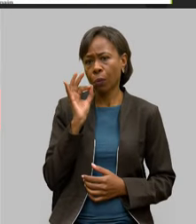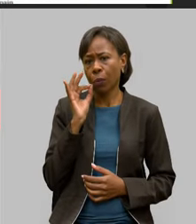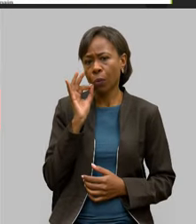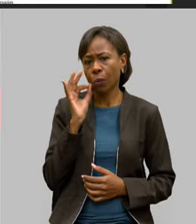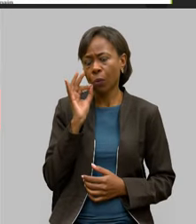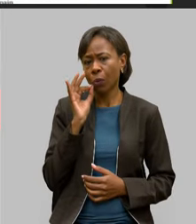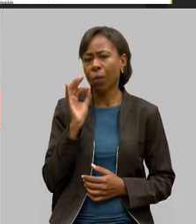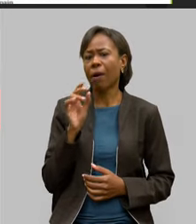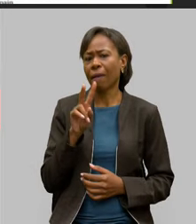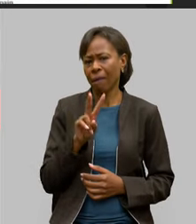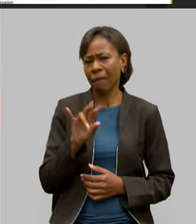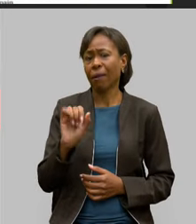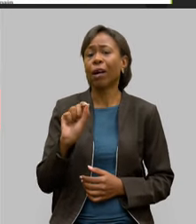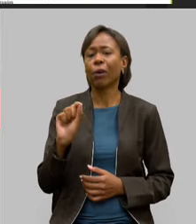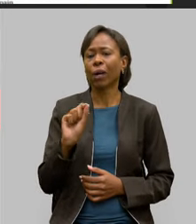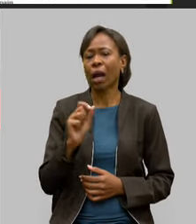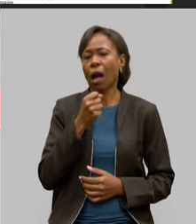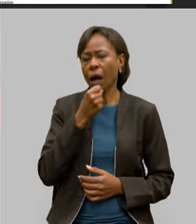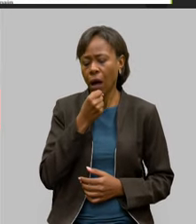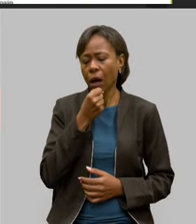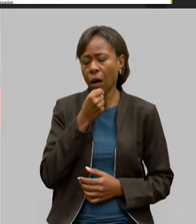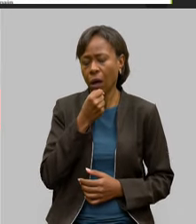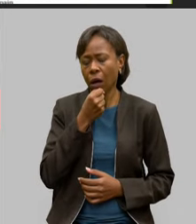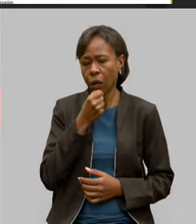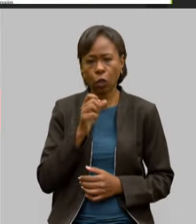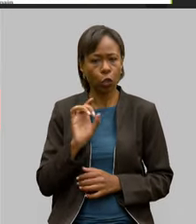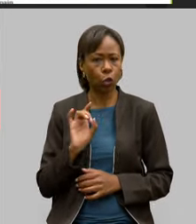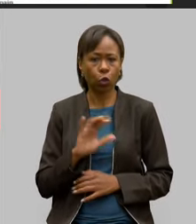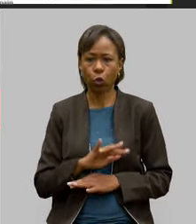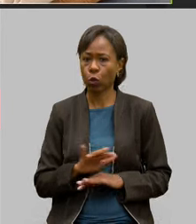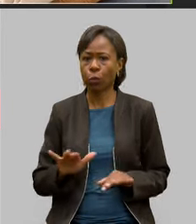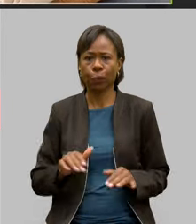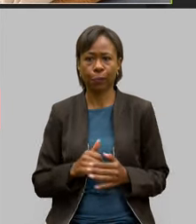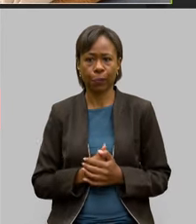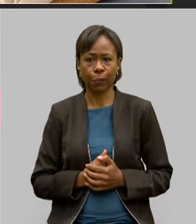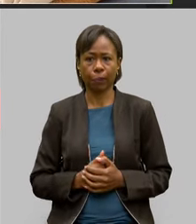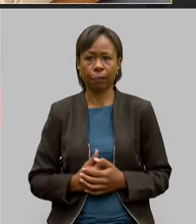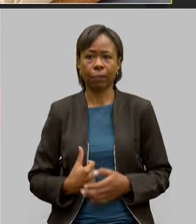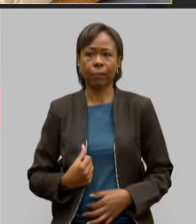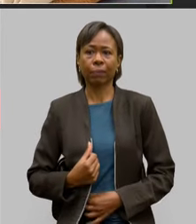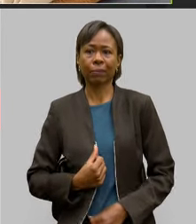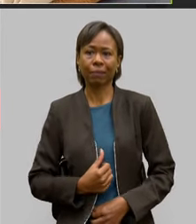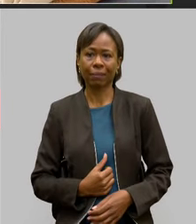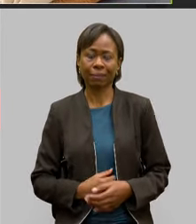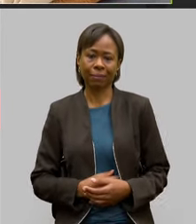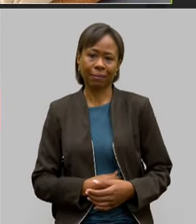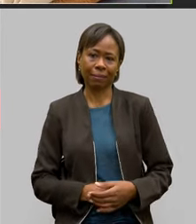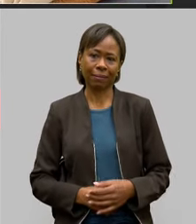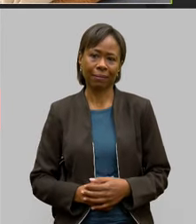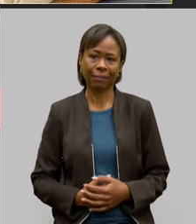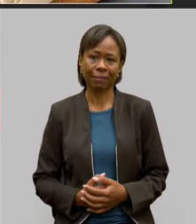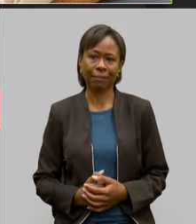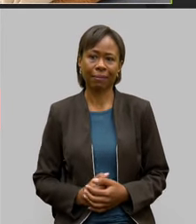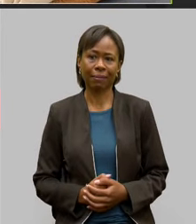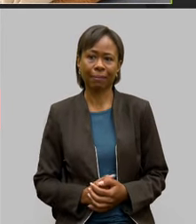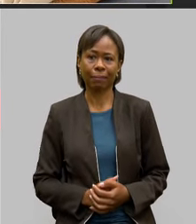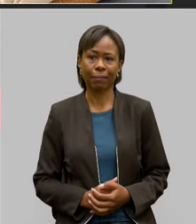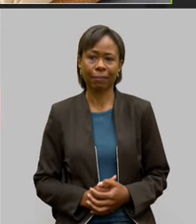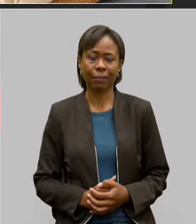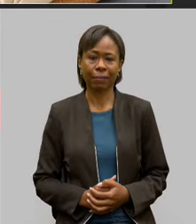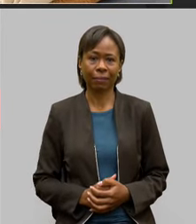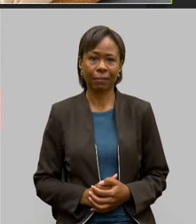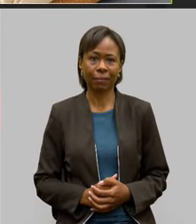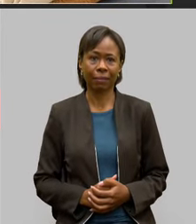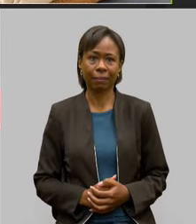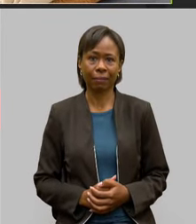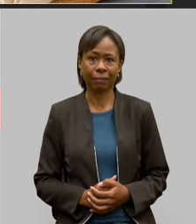arranjar tosse só tose nada além tá bom Olhem que coisa maravilhosa e na